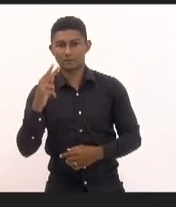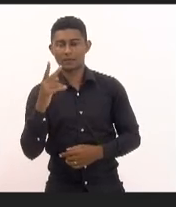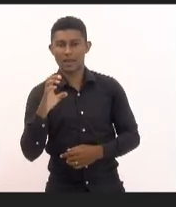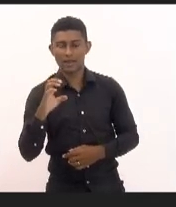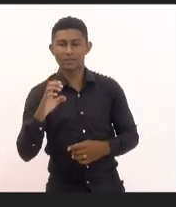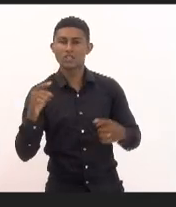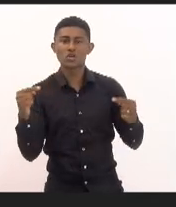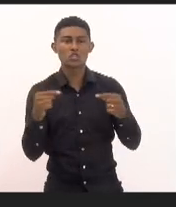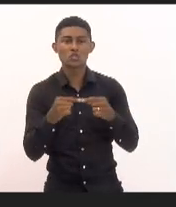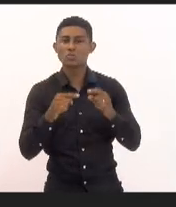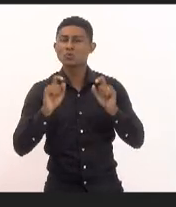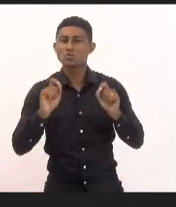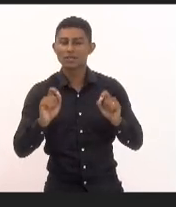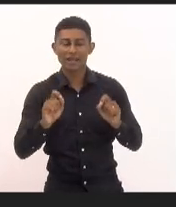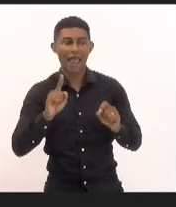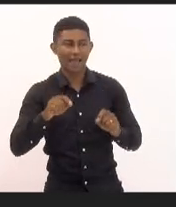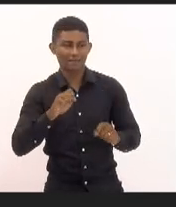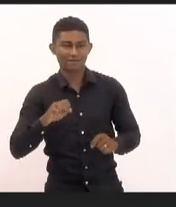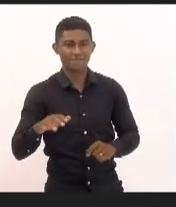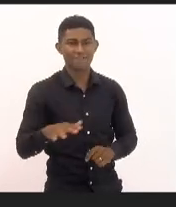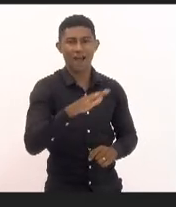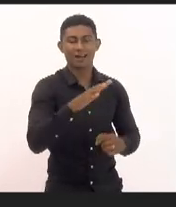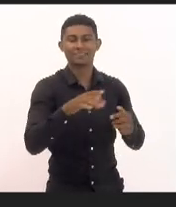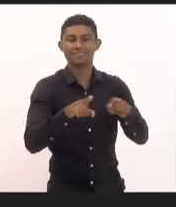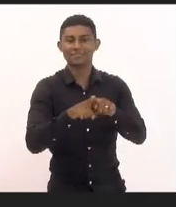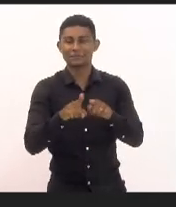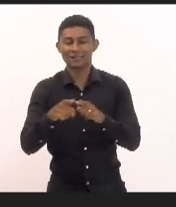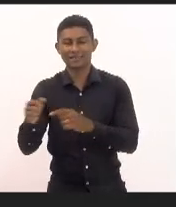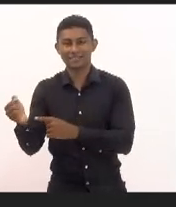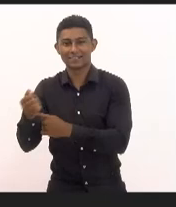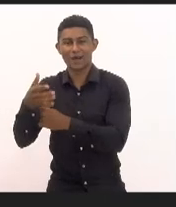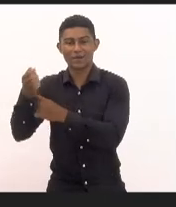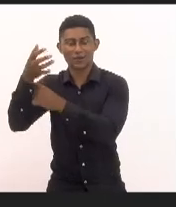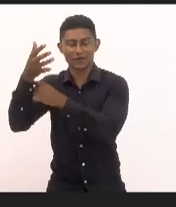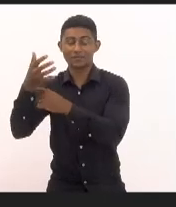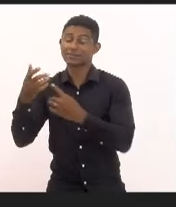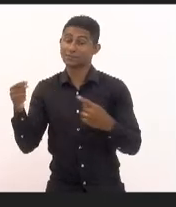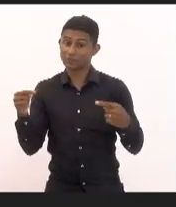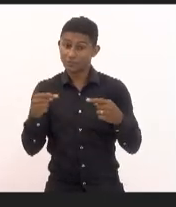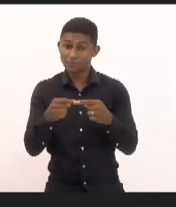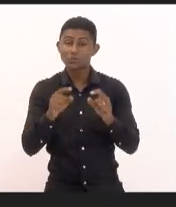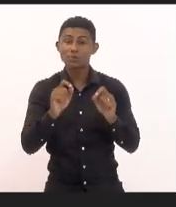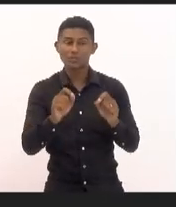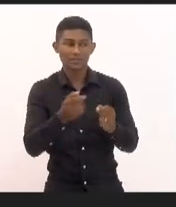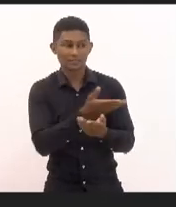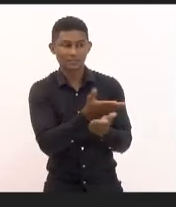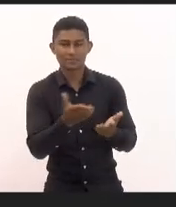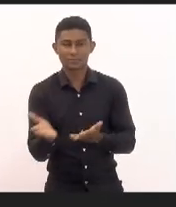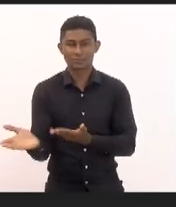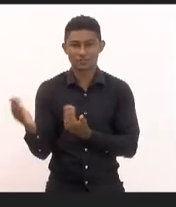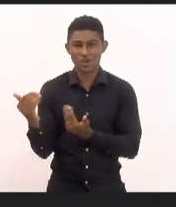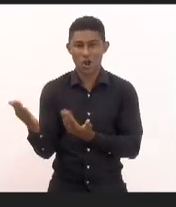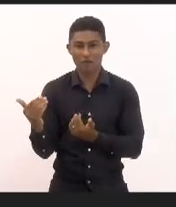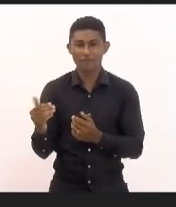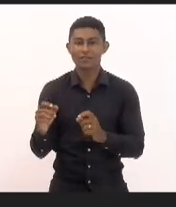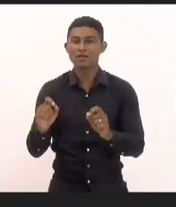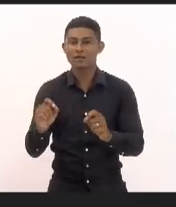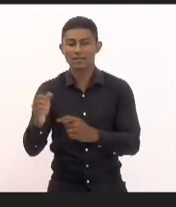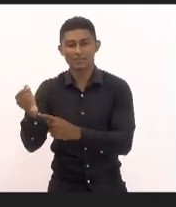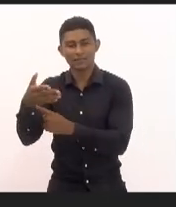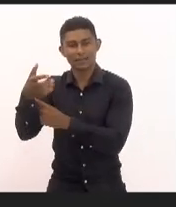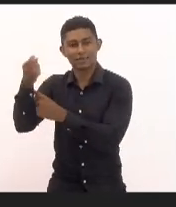e Tecnologia, é voltado para a formação de jovens em tecnologia, robótica e